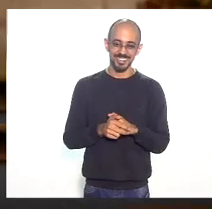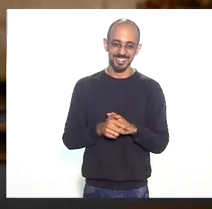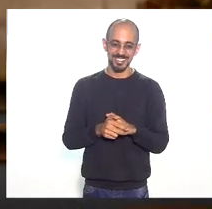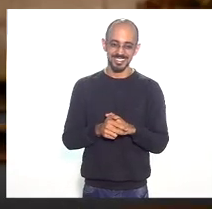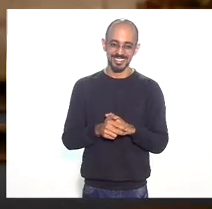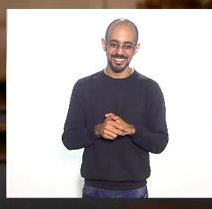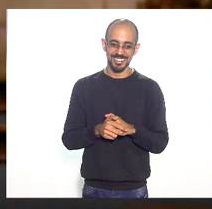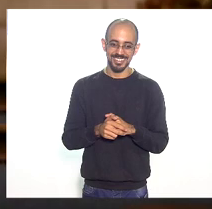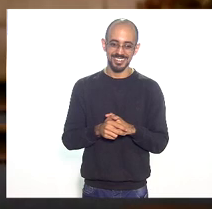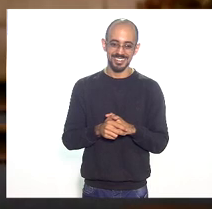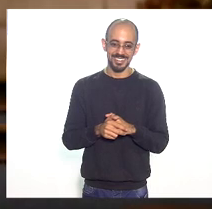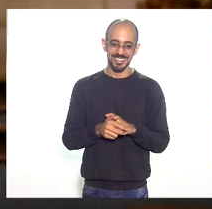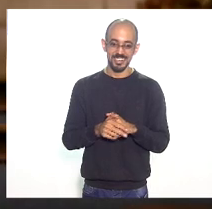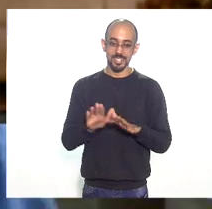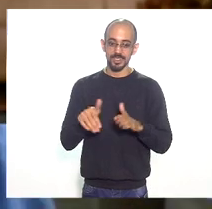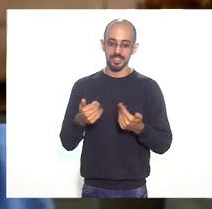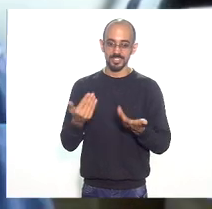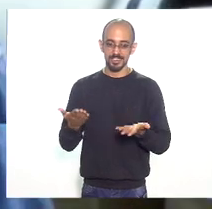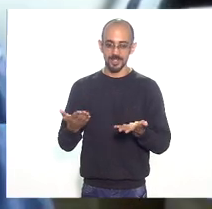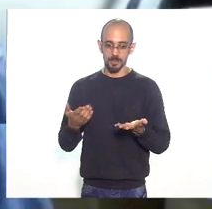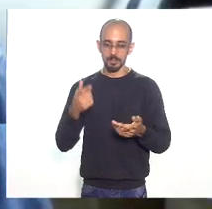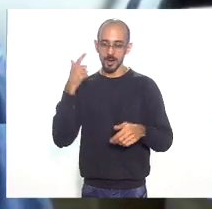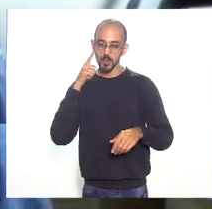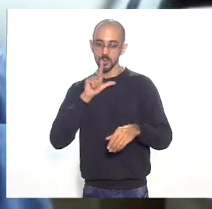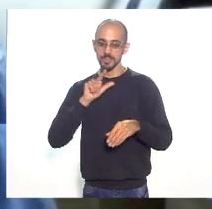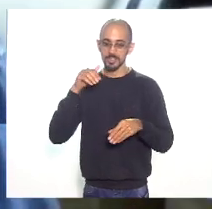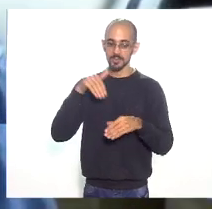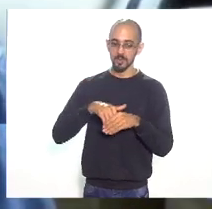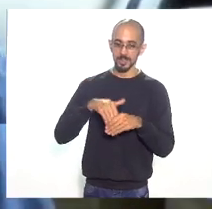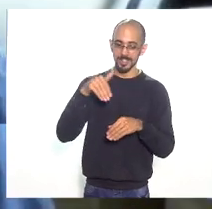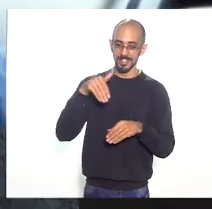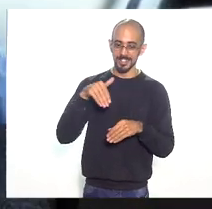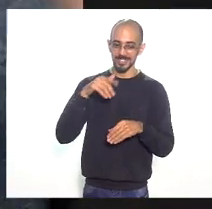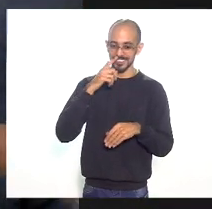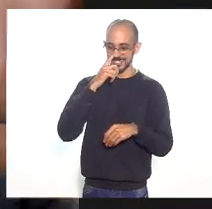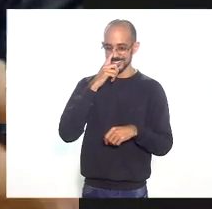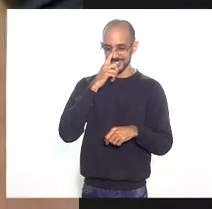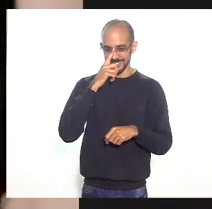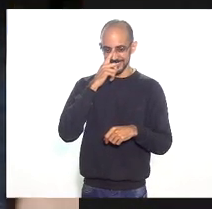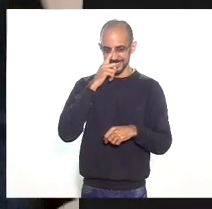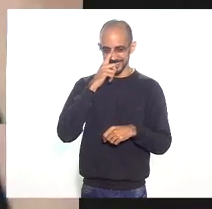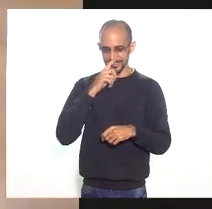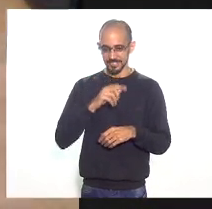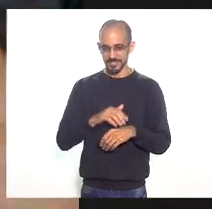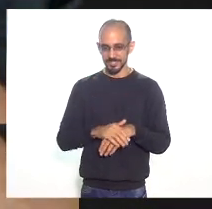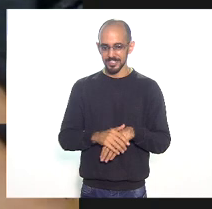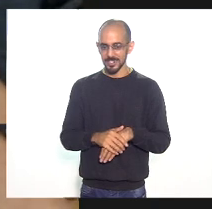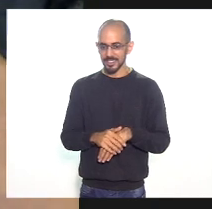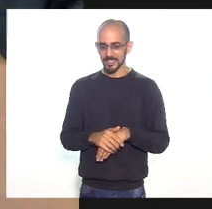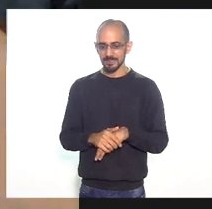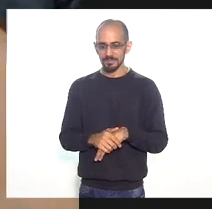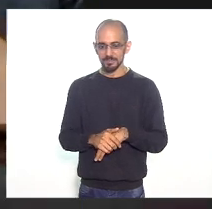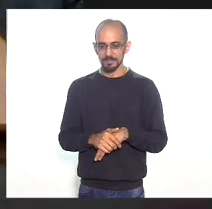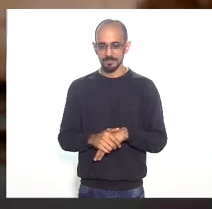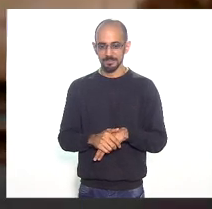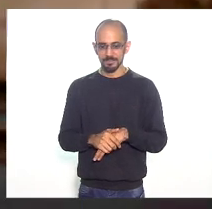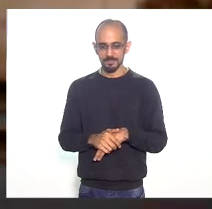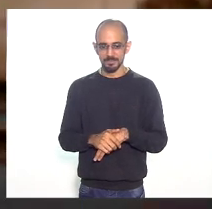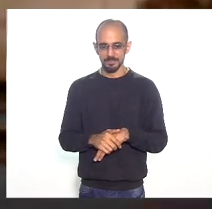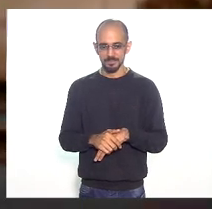Voto divergência. Não acabei o voto. Ah, tá. Tudo bem. Mas já dizendo que eu vou divergência. Vamos, Luiz.